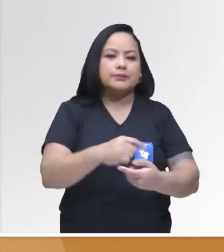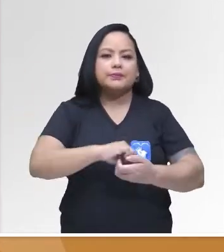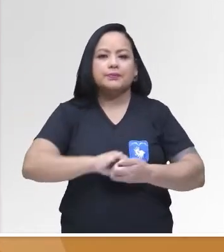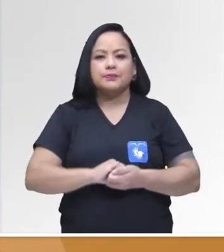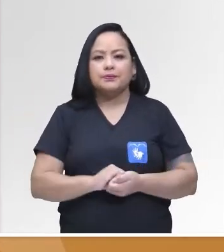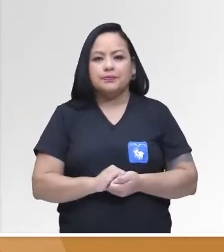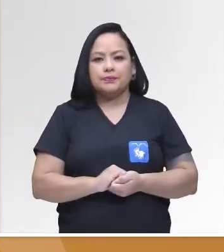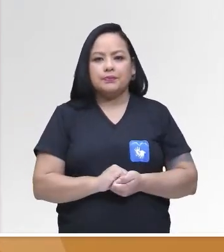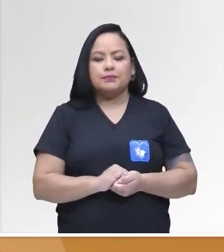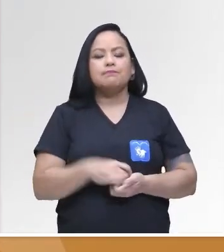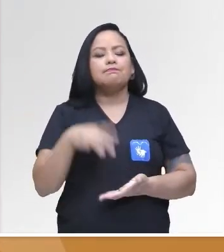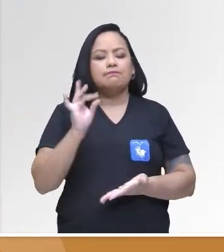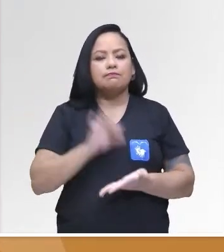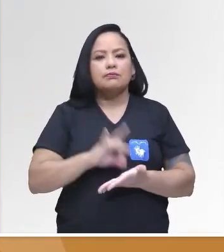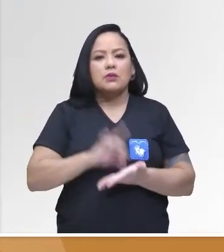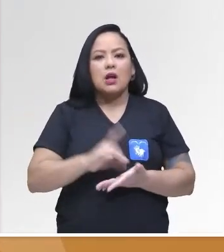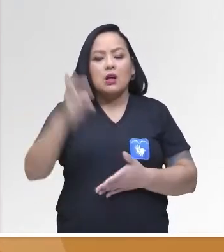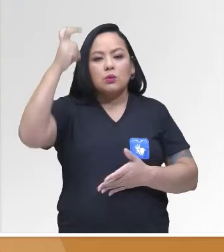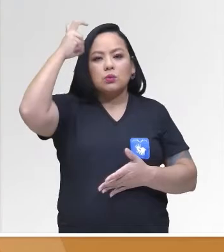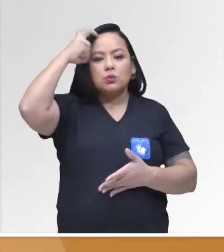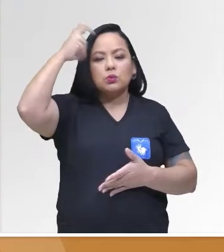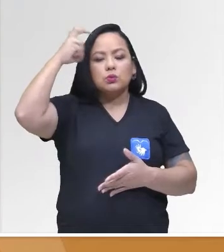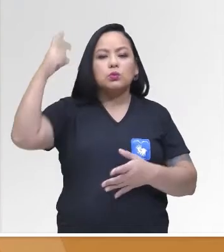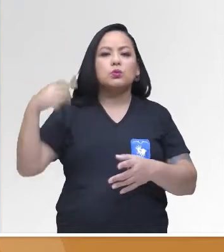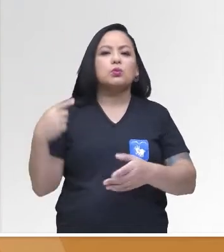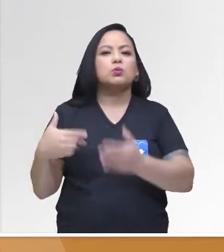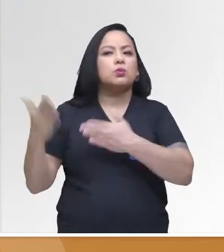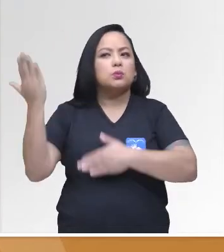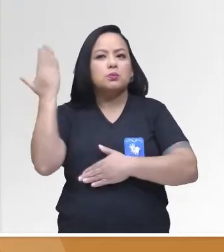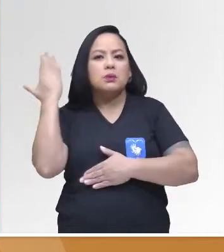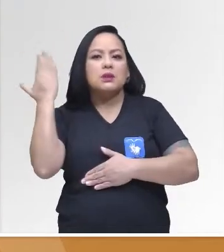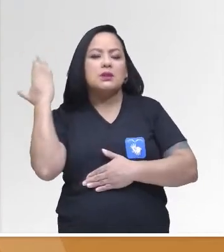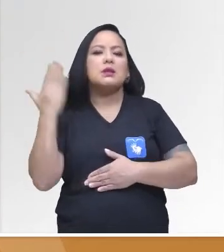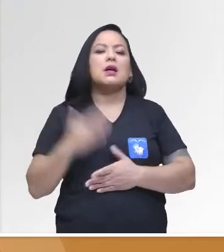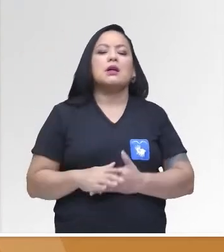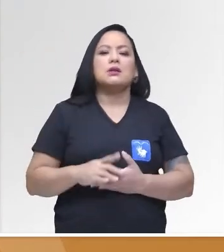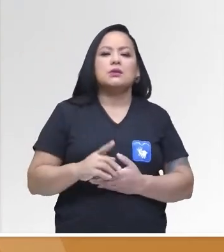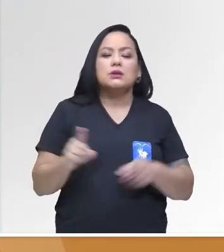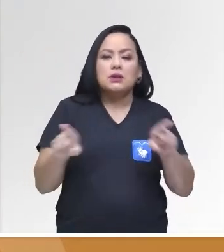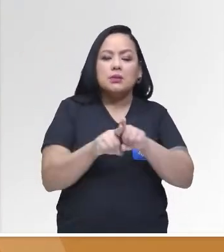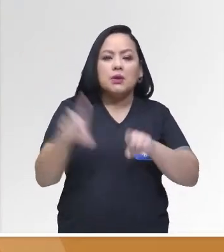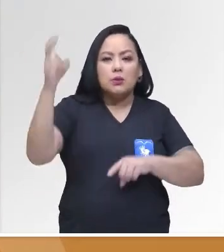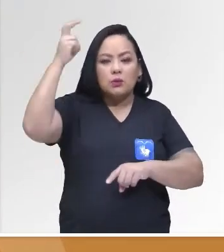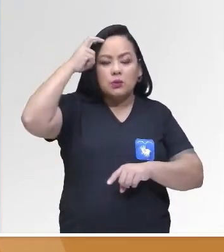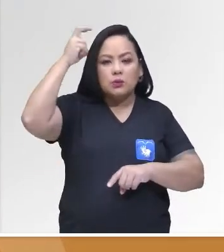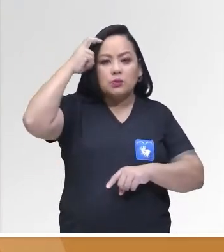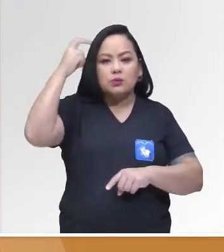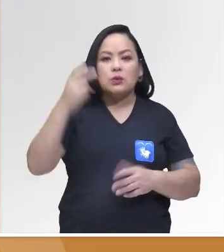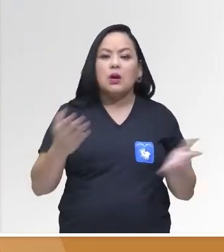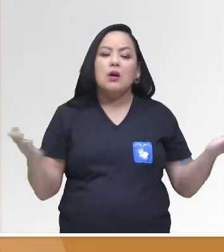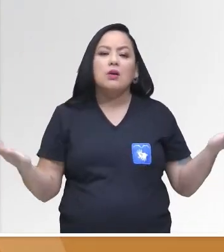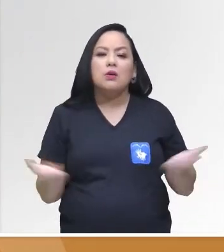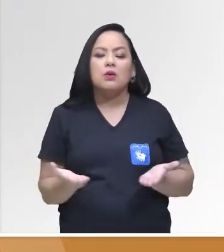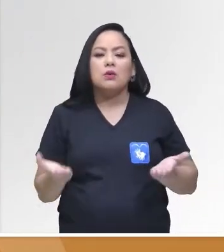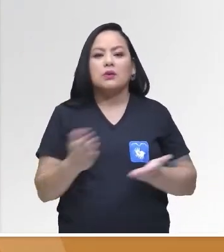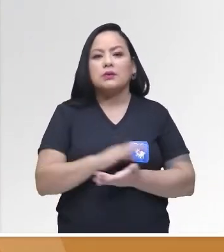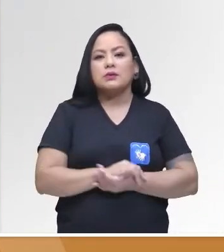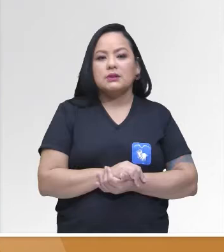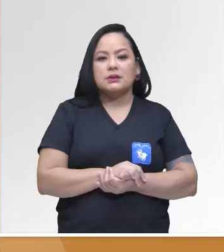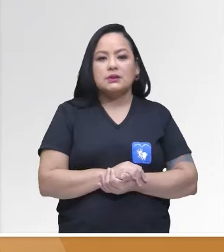outra. Exatamente a cultura da geração passada, a cultura da geração atual